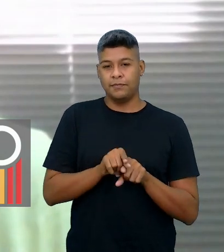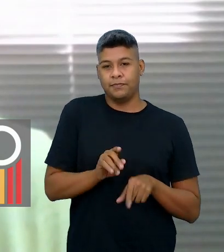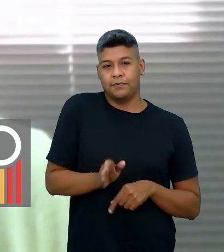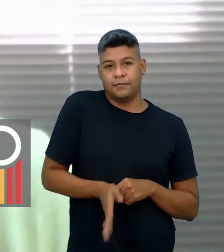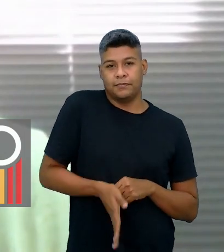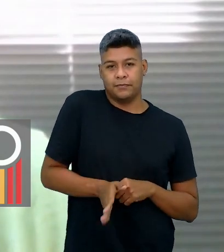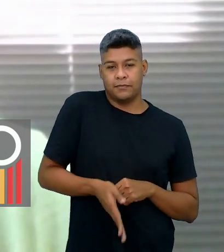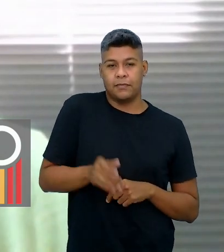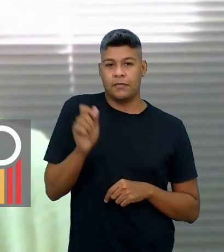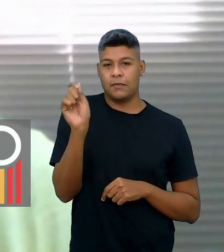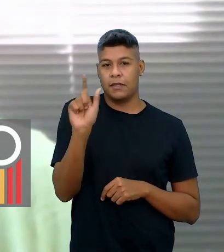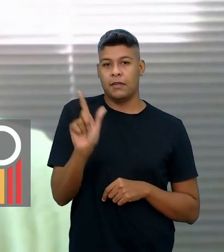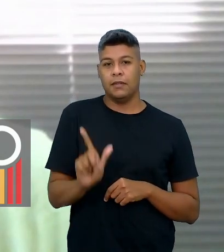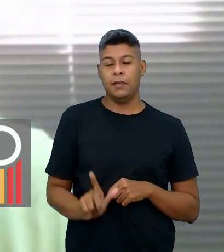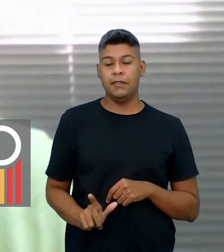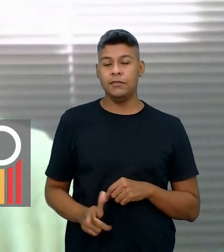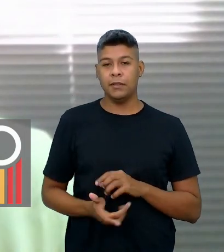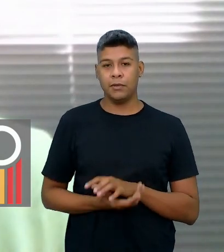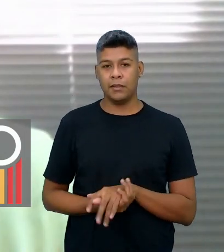jeans azul.